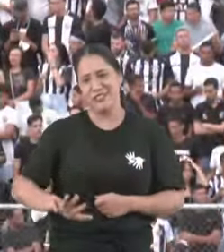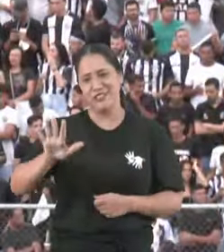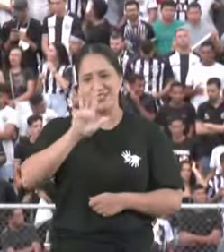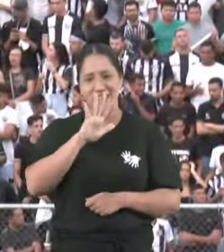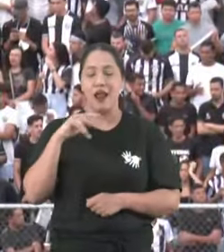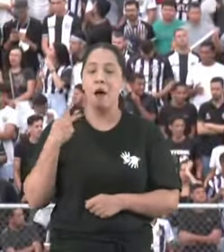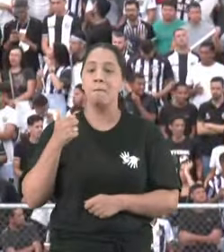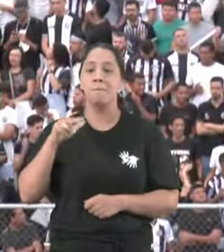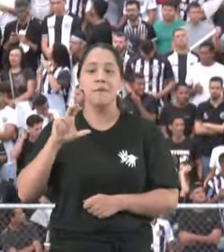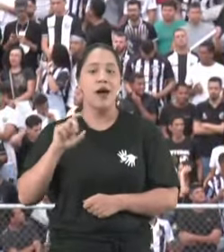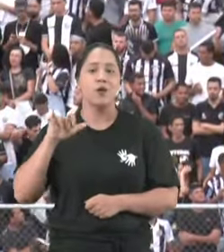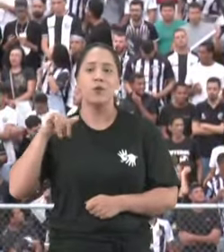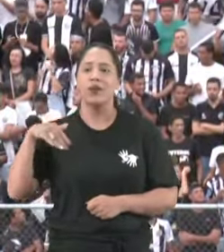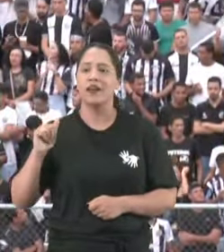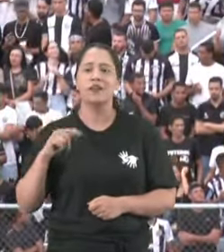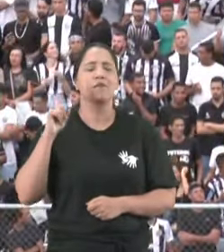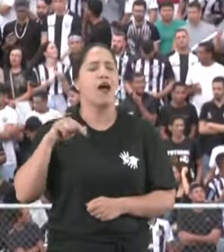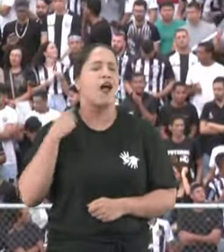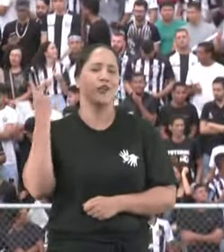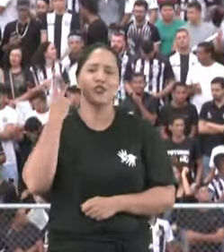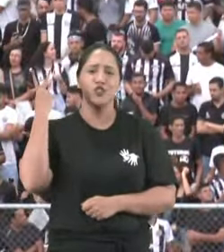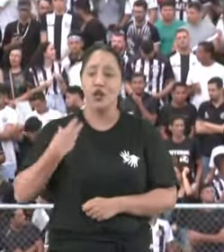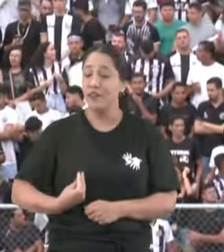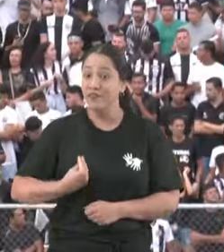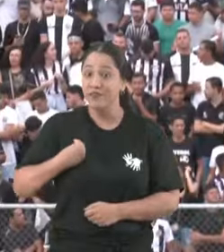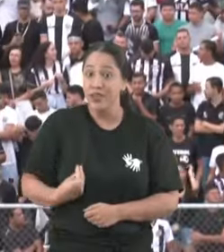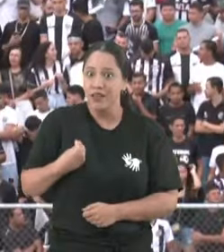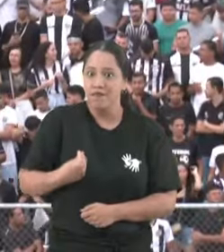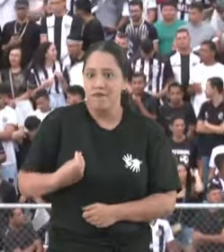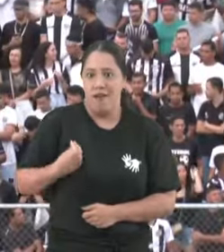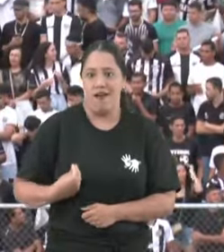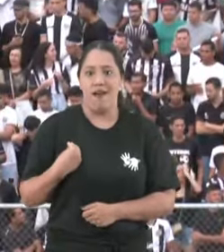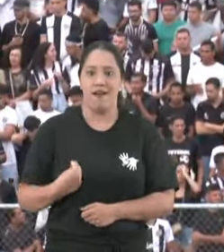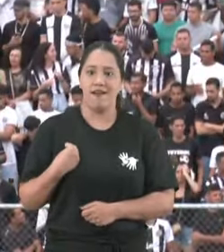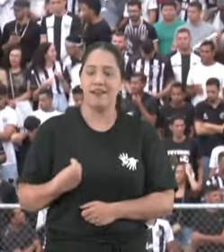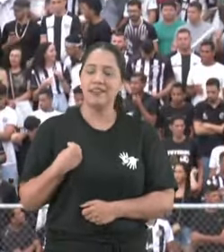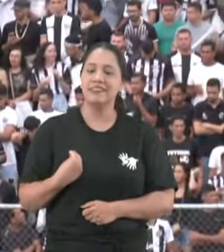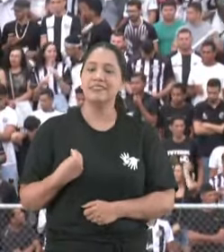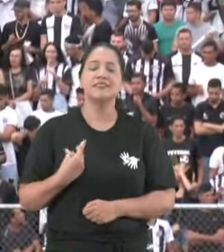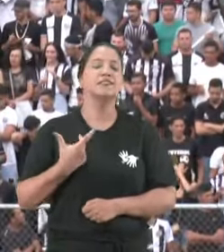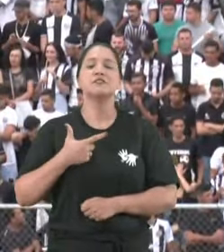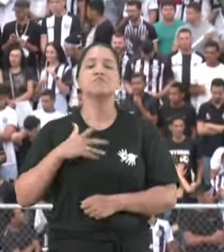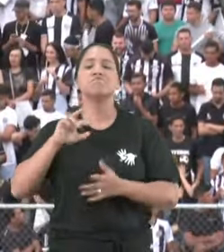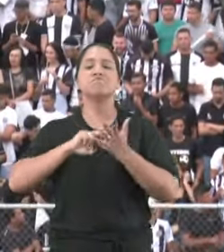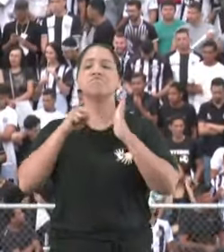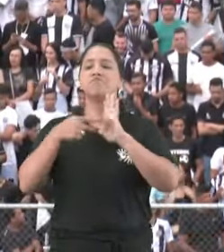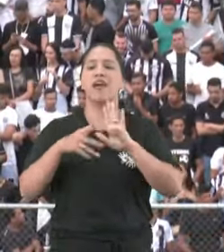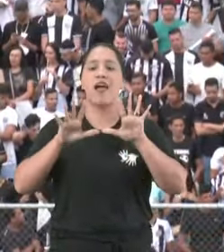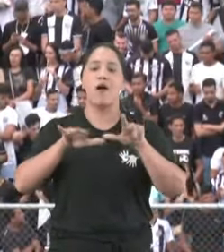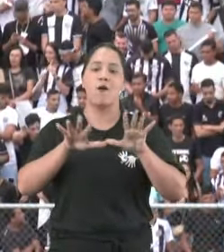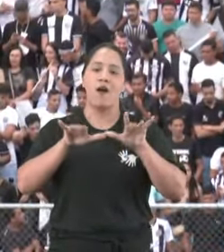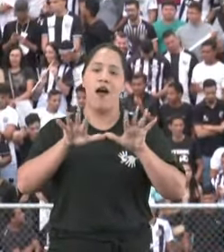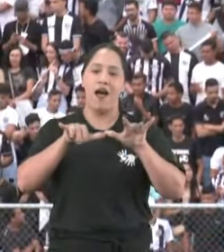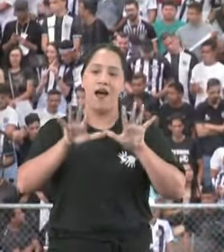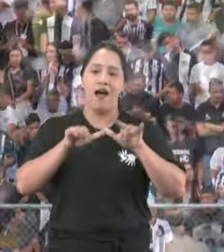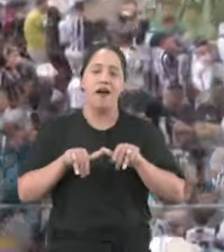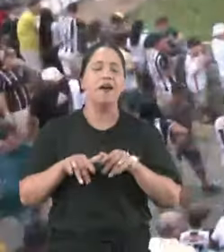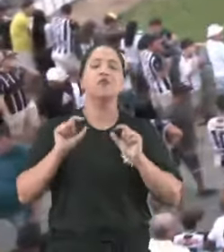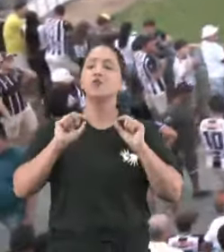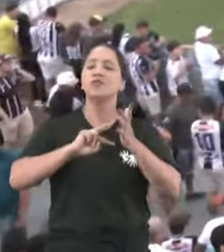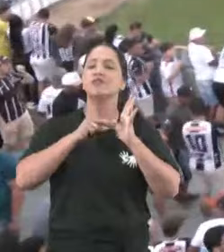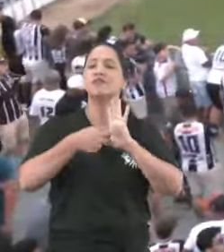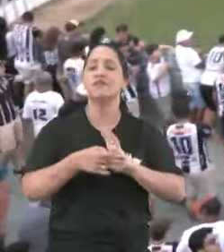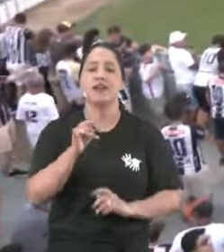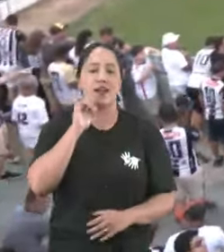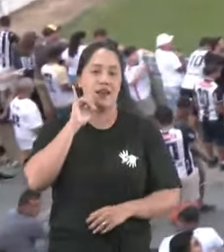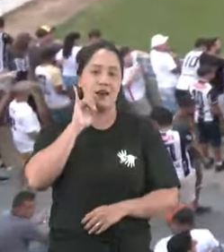Paulo Lima é uma história viva do que representa o ASA, do que representa Arapiraca